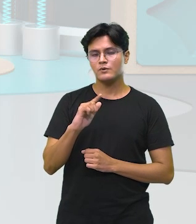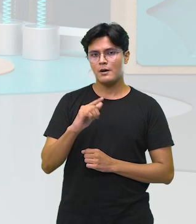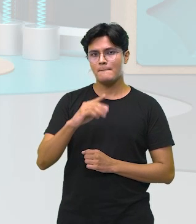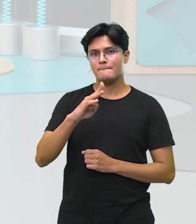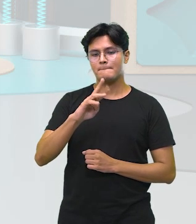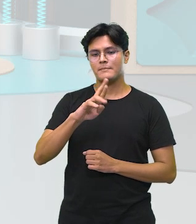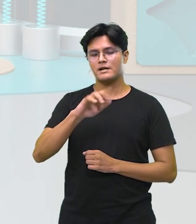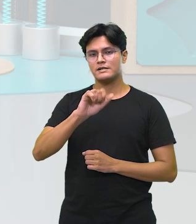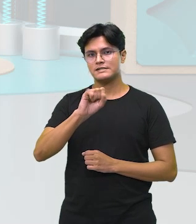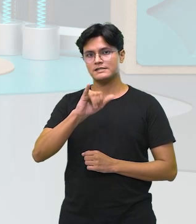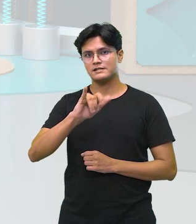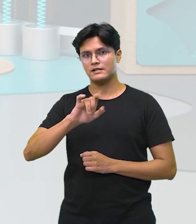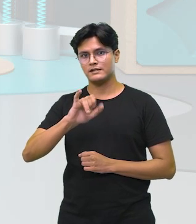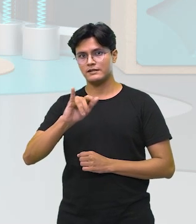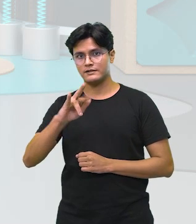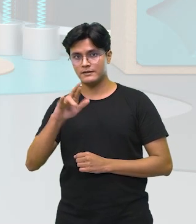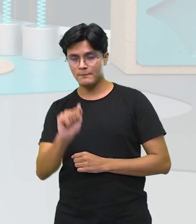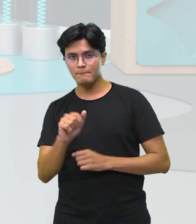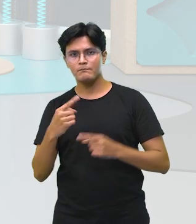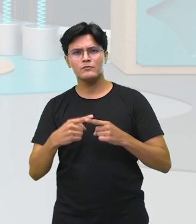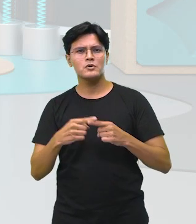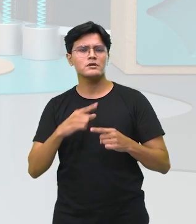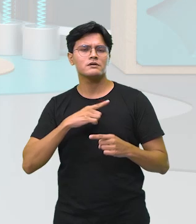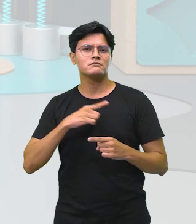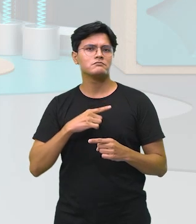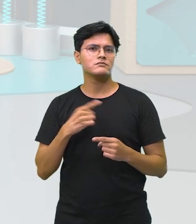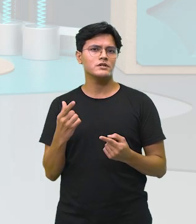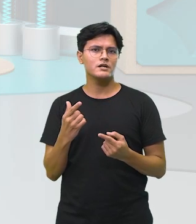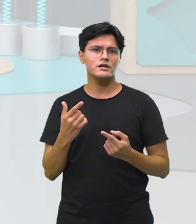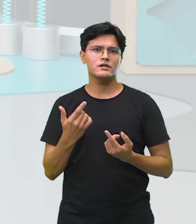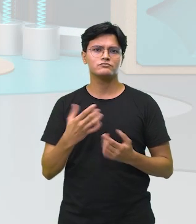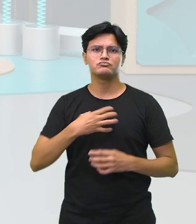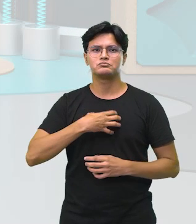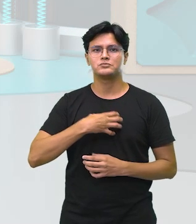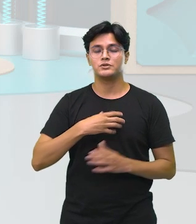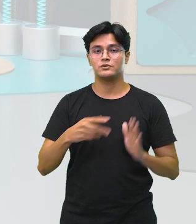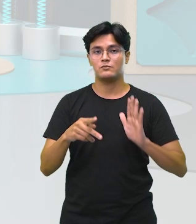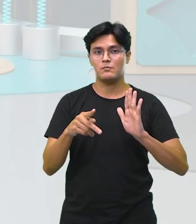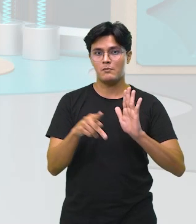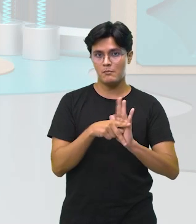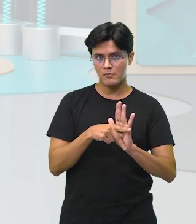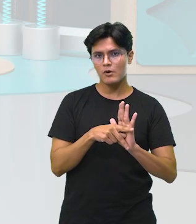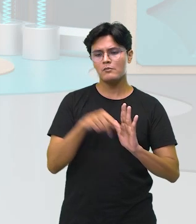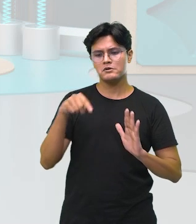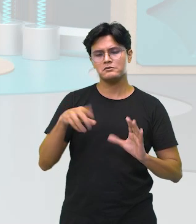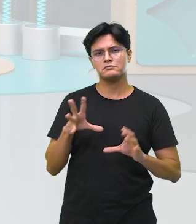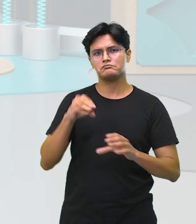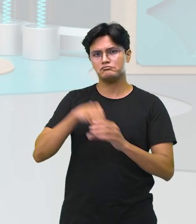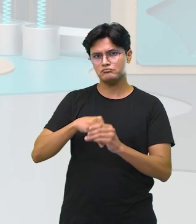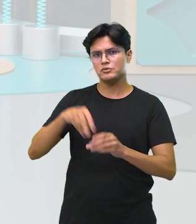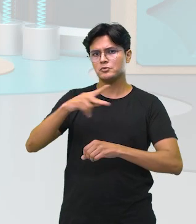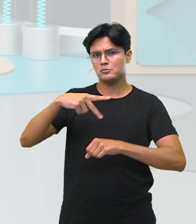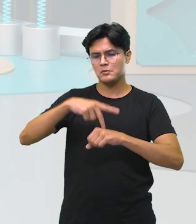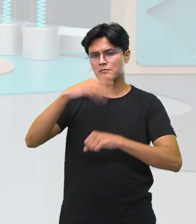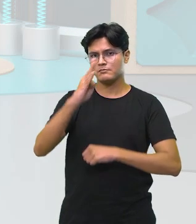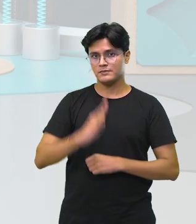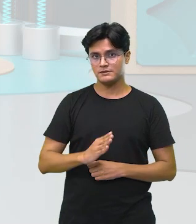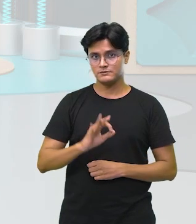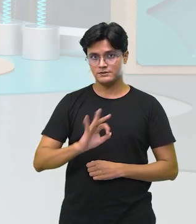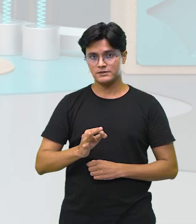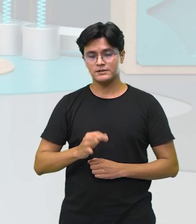nossa né de falar nossa língua Ela é bem ela é bem diversa dentro do nosso país dentro do Brasil